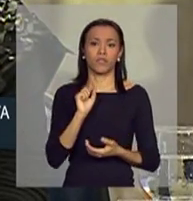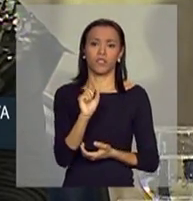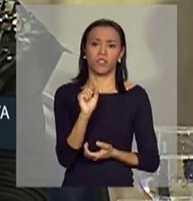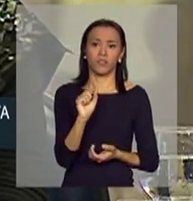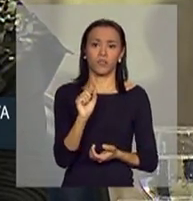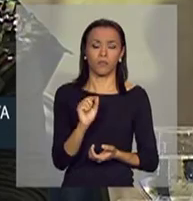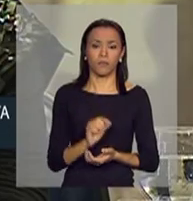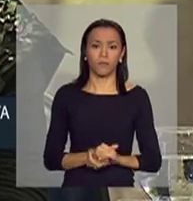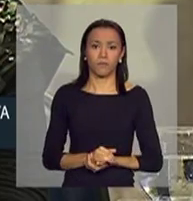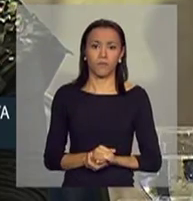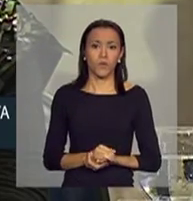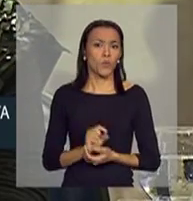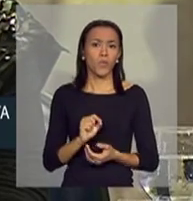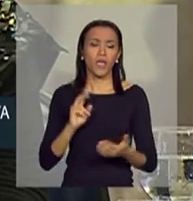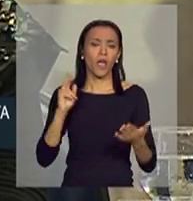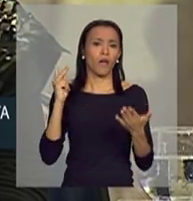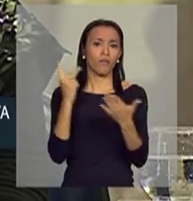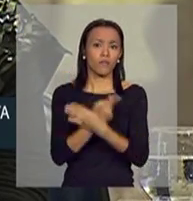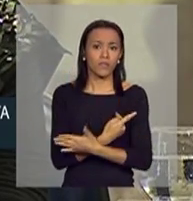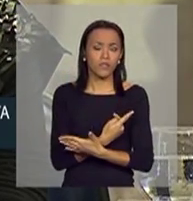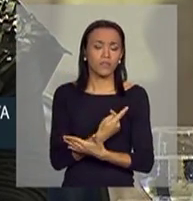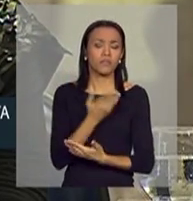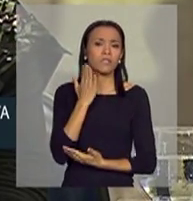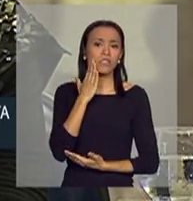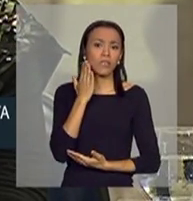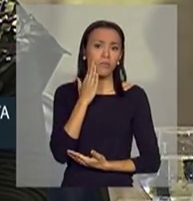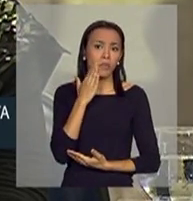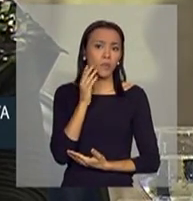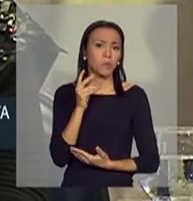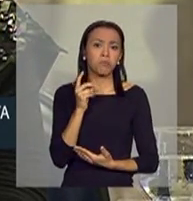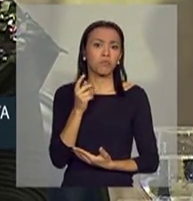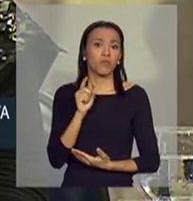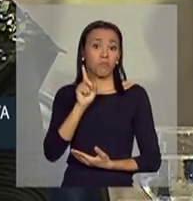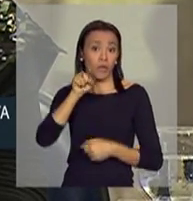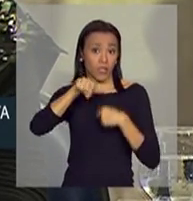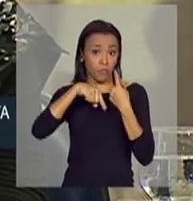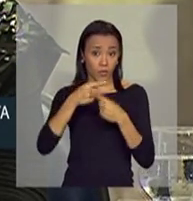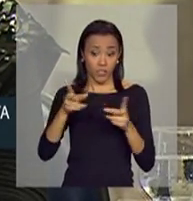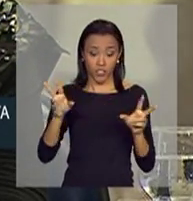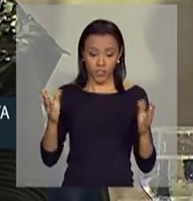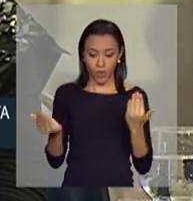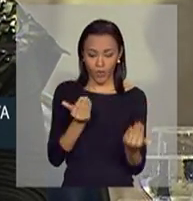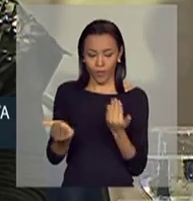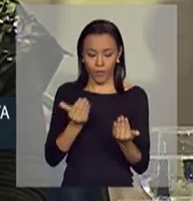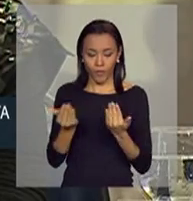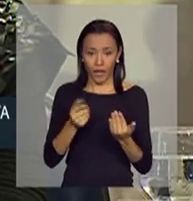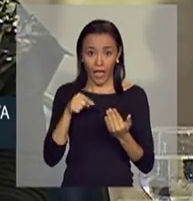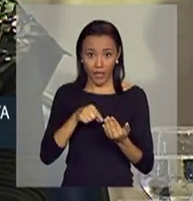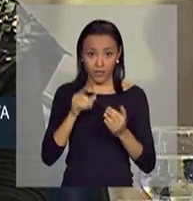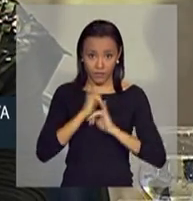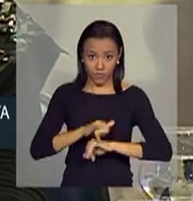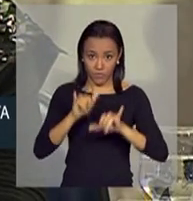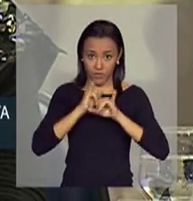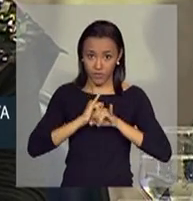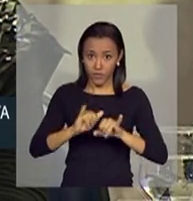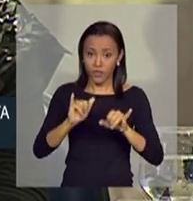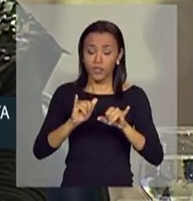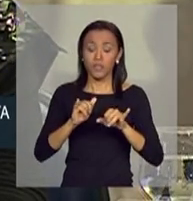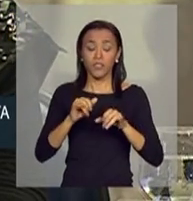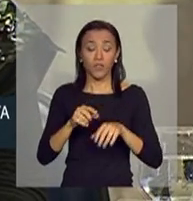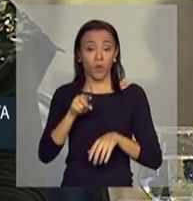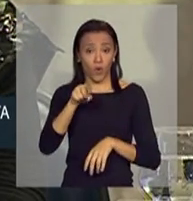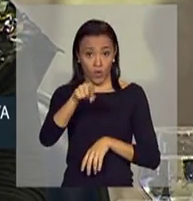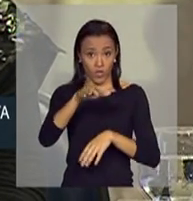o que pode ter acontecido, o que se sabe do que aconteceu com eles, para depois cruzar esses dados. Essa forma que